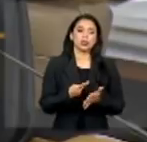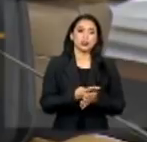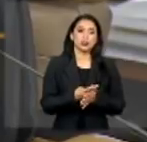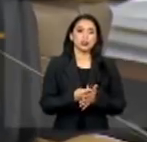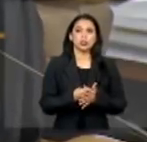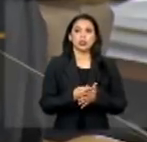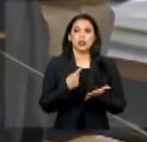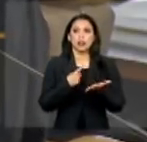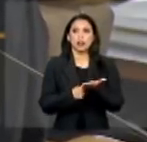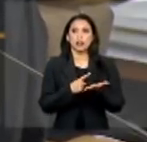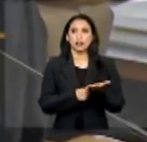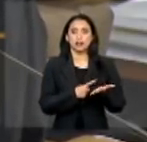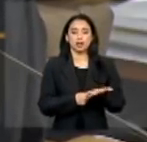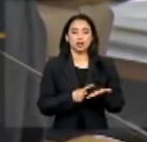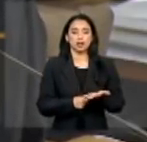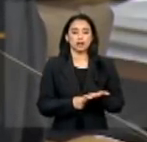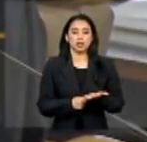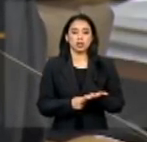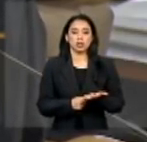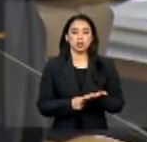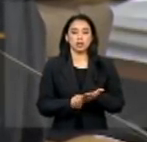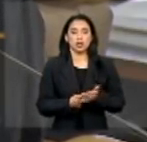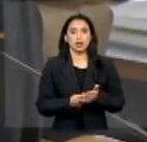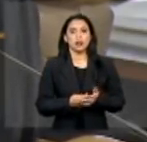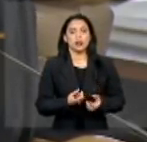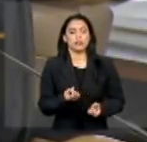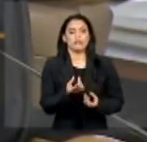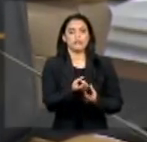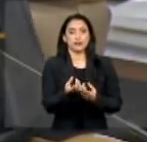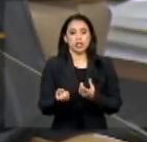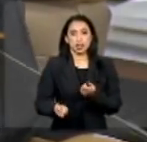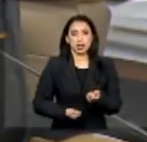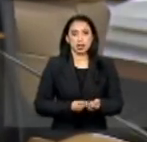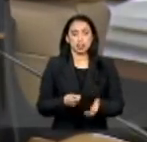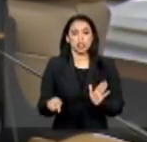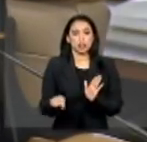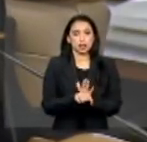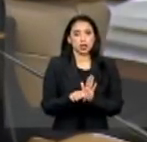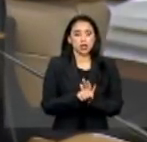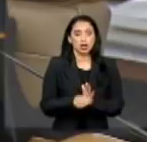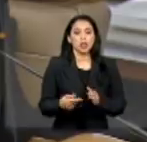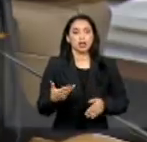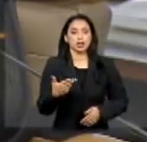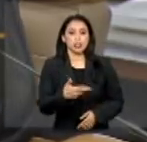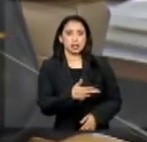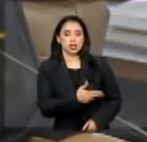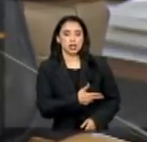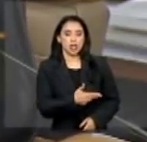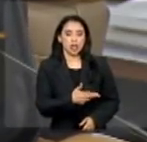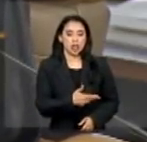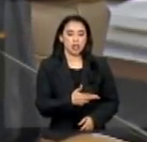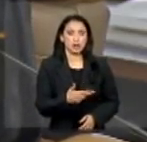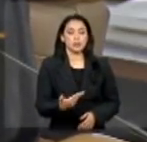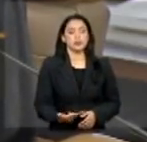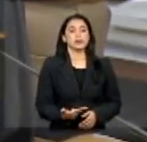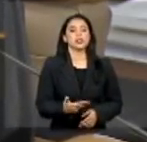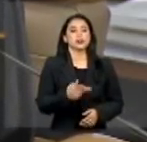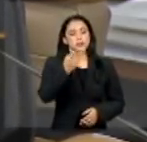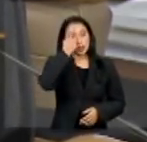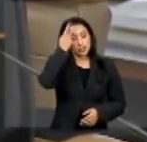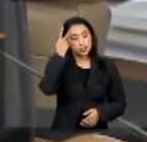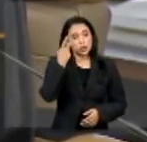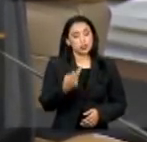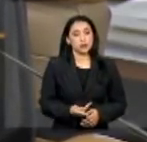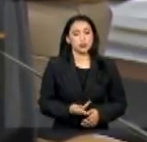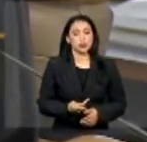premiada tráfico de drogas tráfico de armas tráfico de pessoas pornografia infantil e